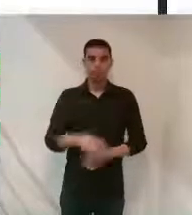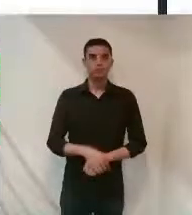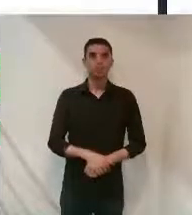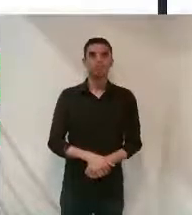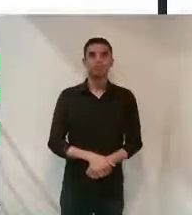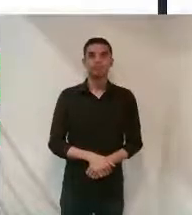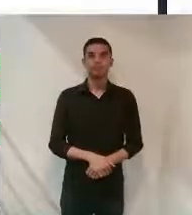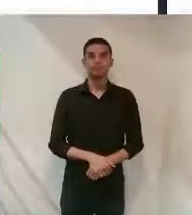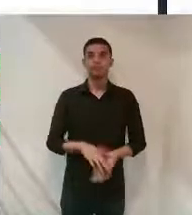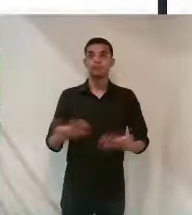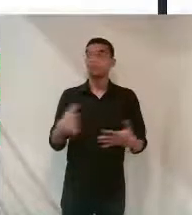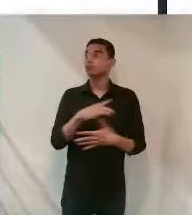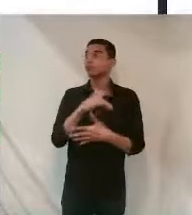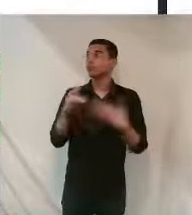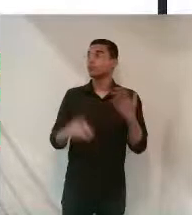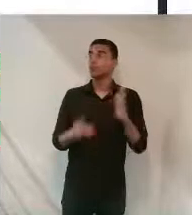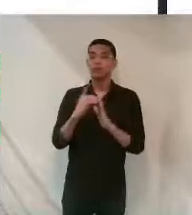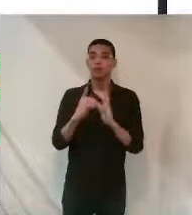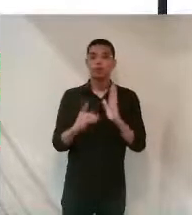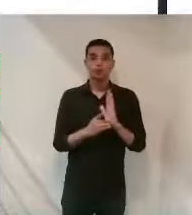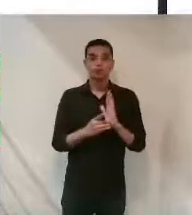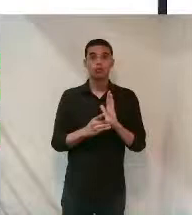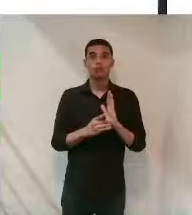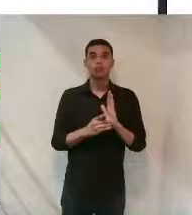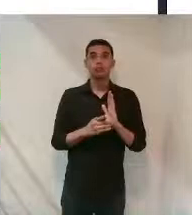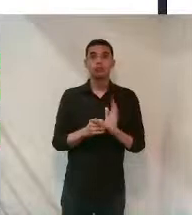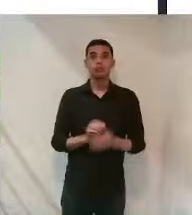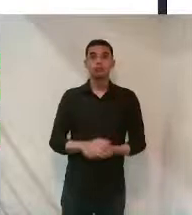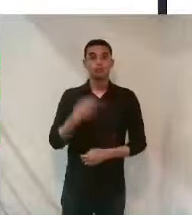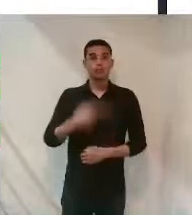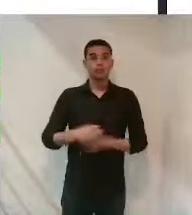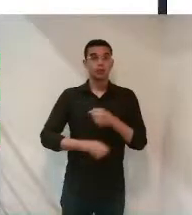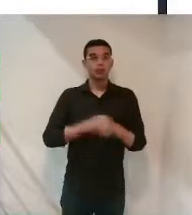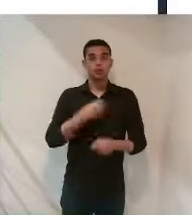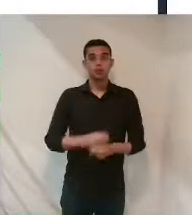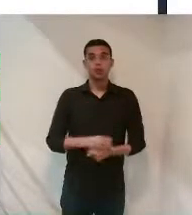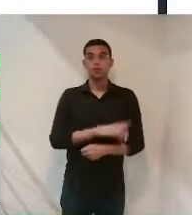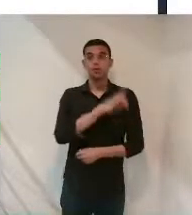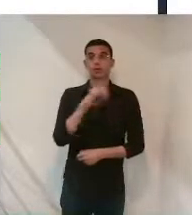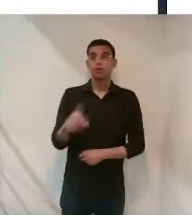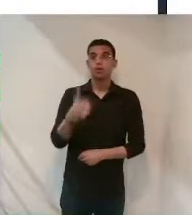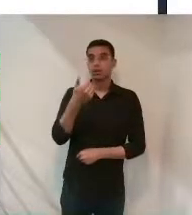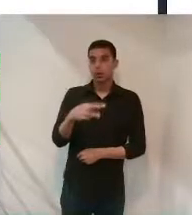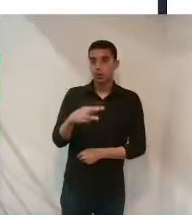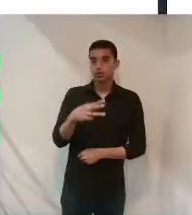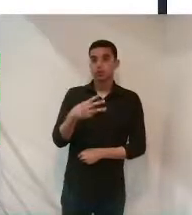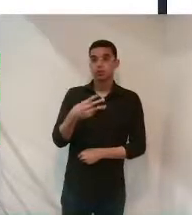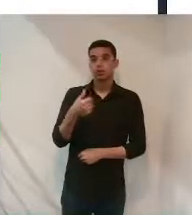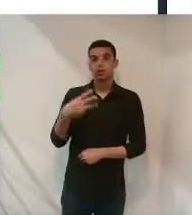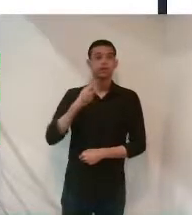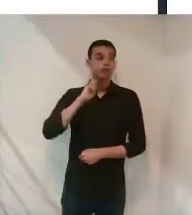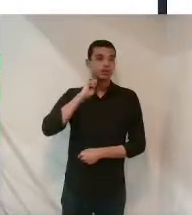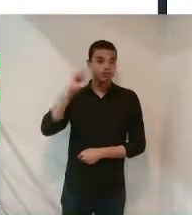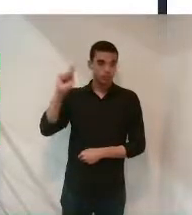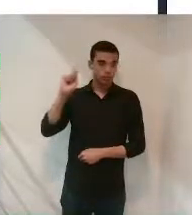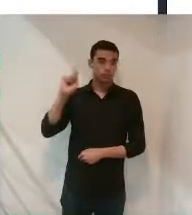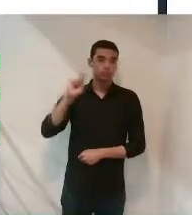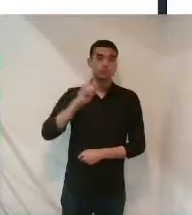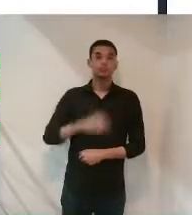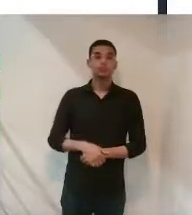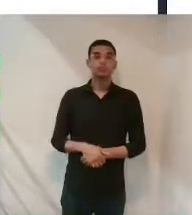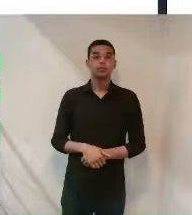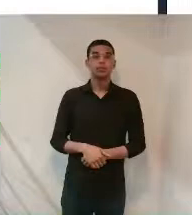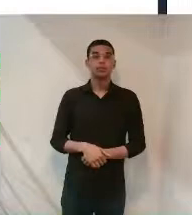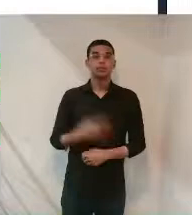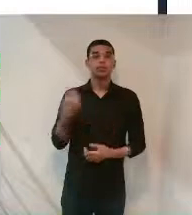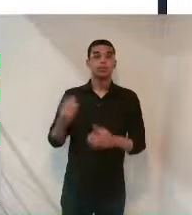Então, detalhando aqui o decreto do Recicla Mais, esse decreto ele saiu no dia 13 de abril, o decreto 11.044, um decreto federal, que